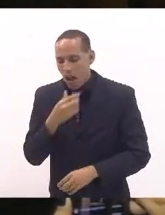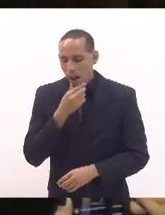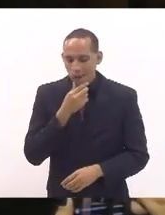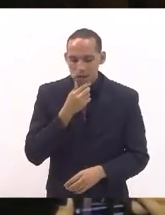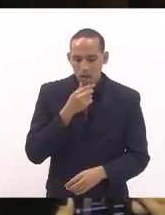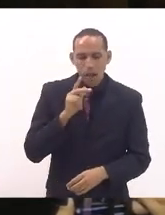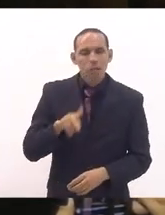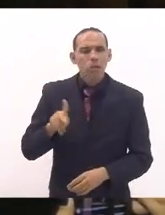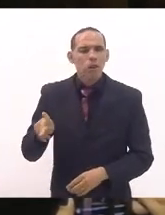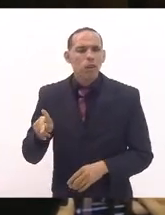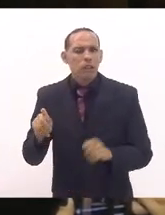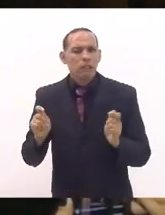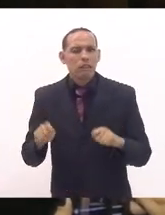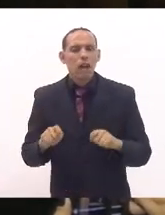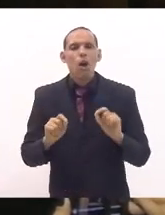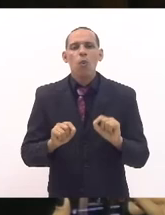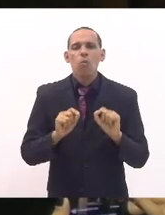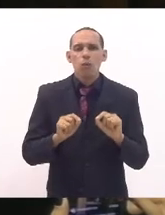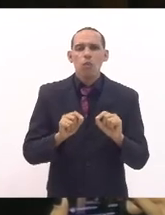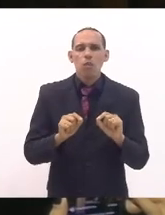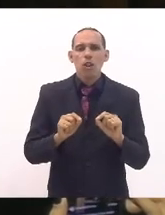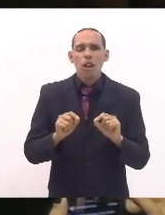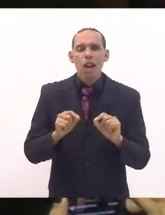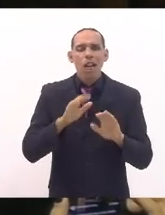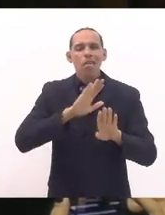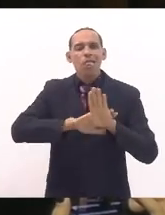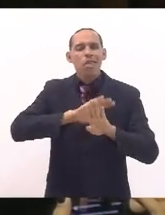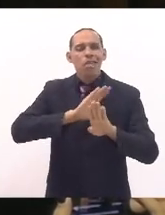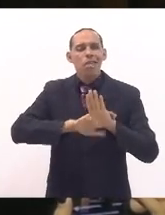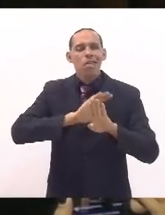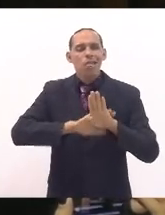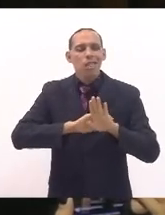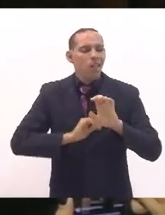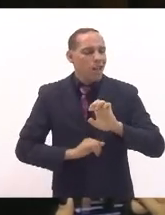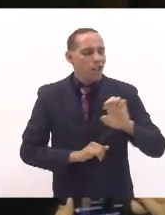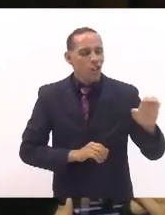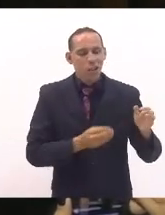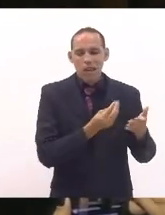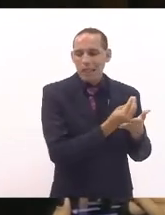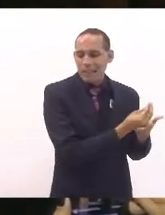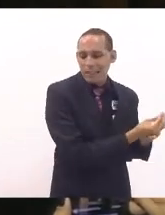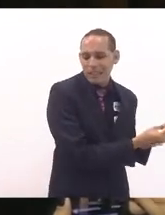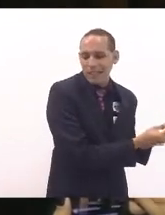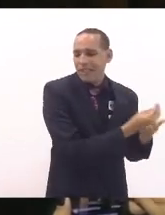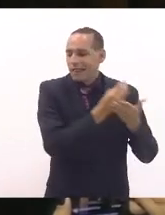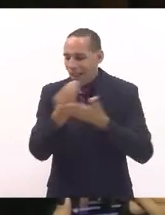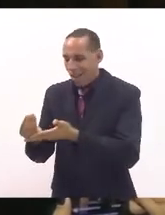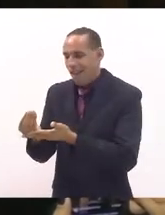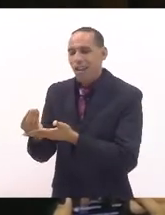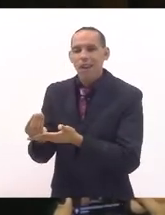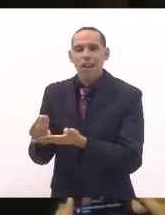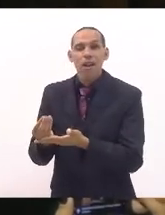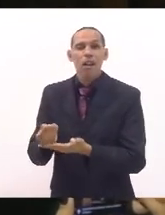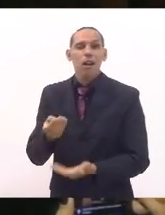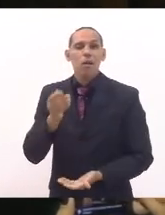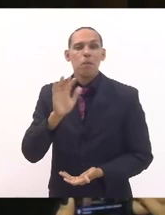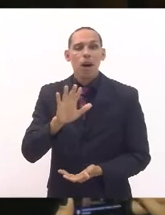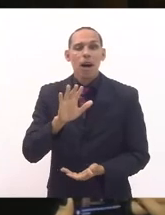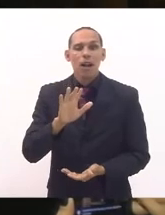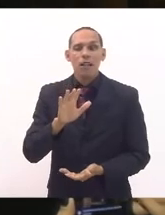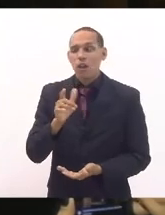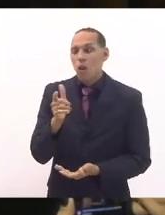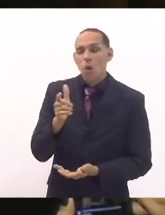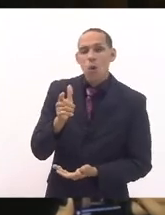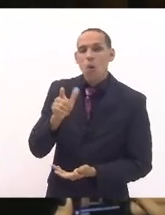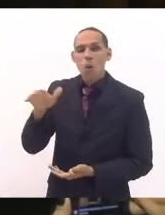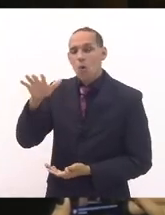são emparelhados para trazer a ideologia de esquerda para a vida dos nossos filhos, mas que acaba